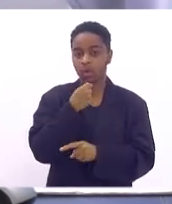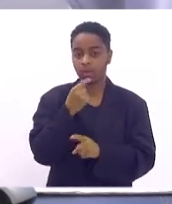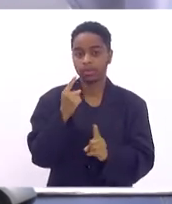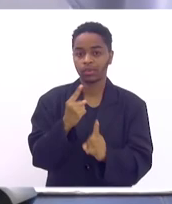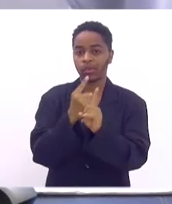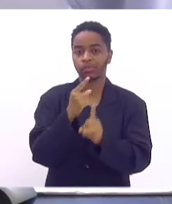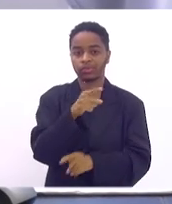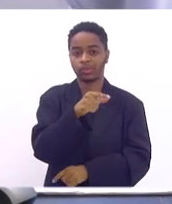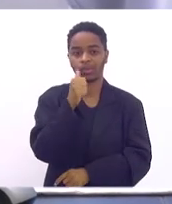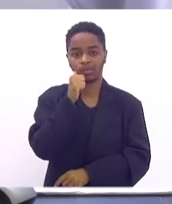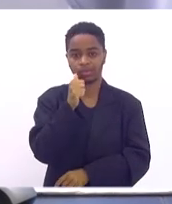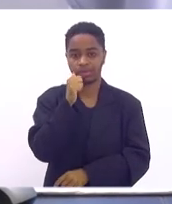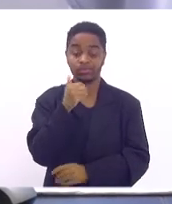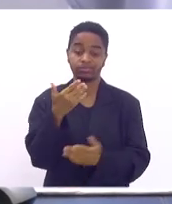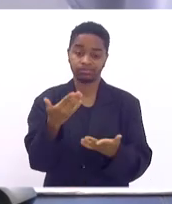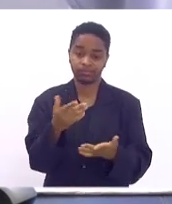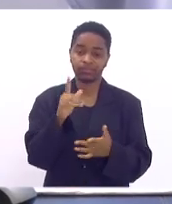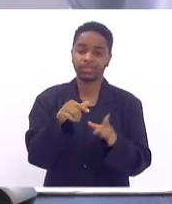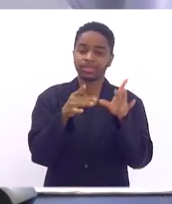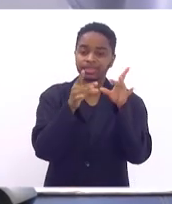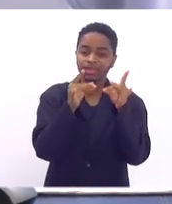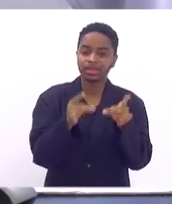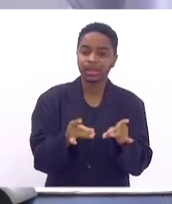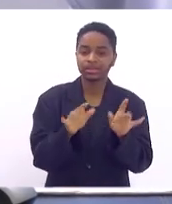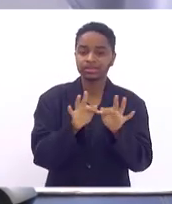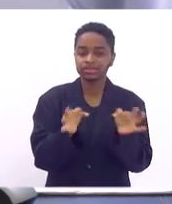encontrou. Então, é na sutileza dos gestos